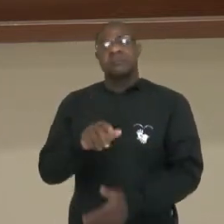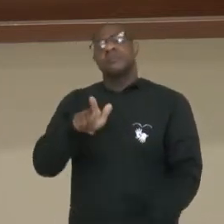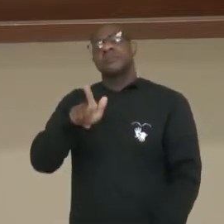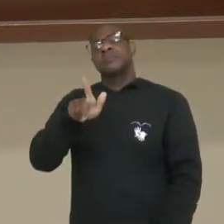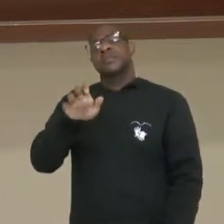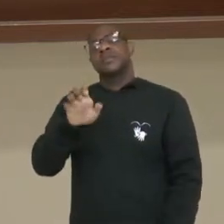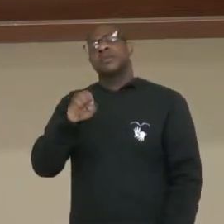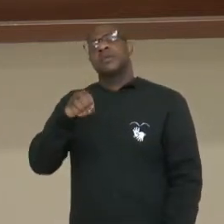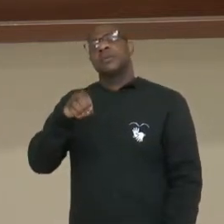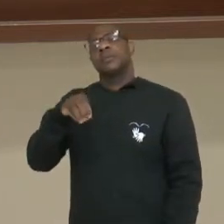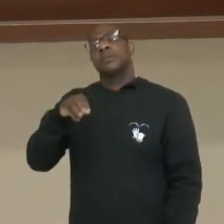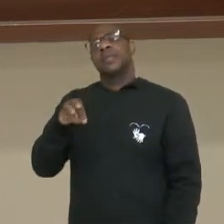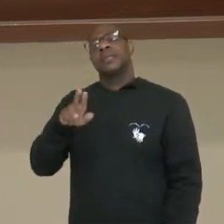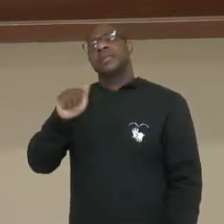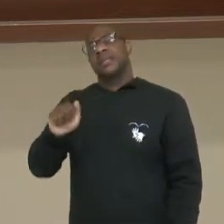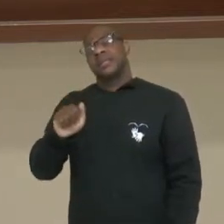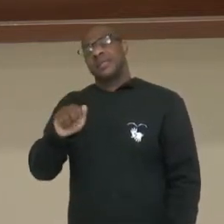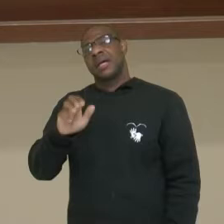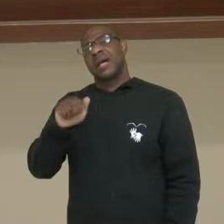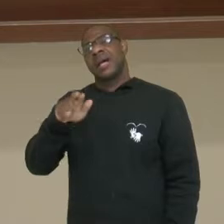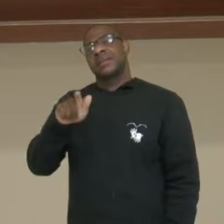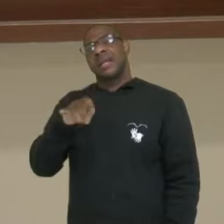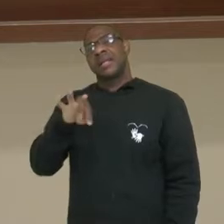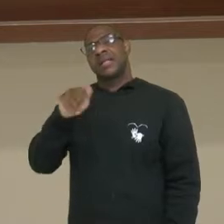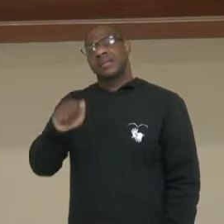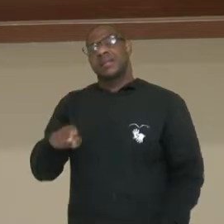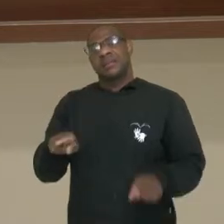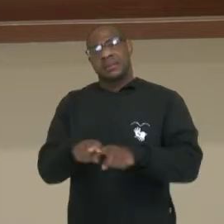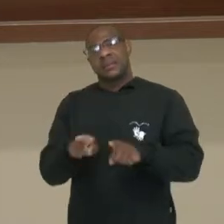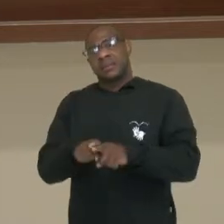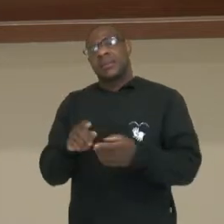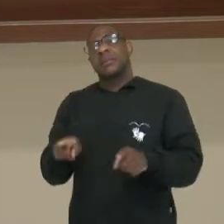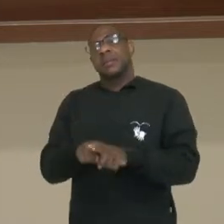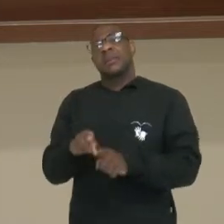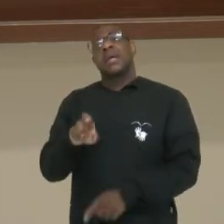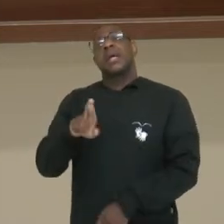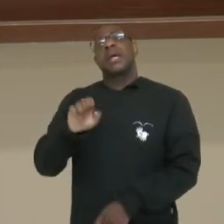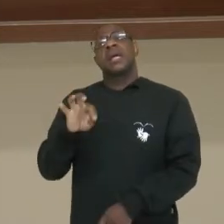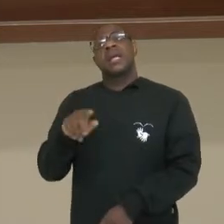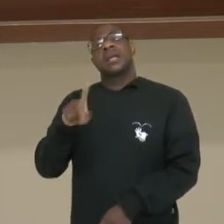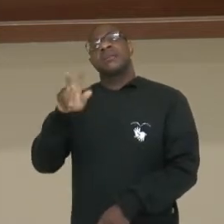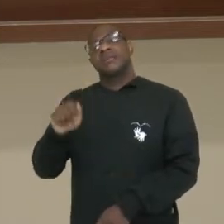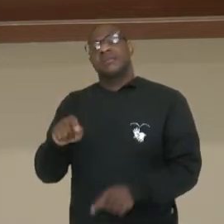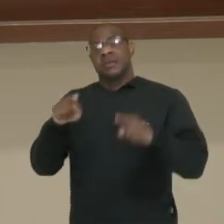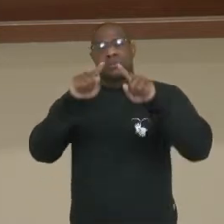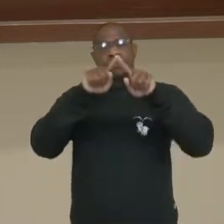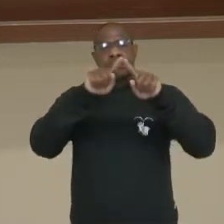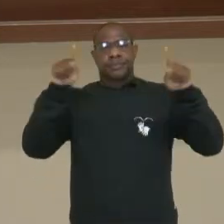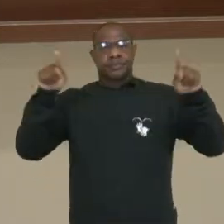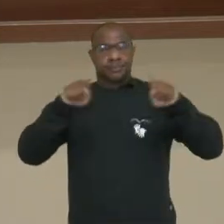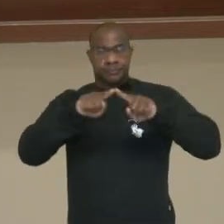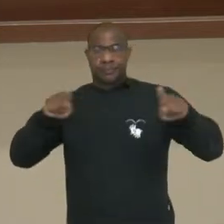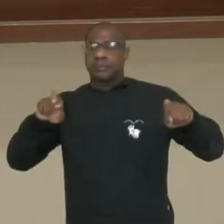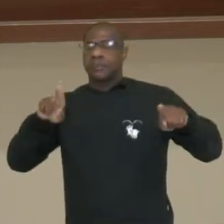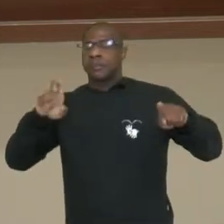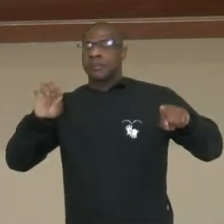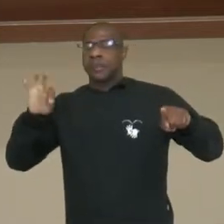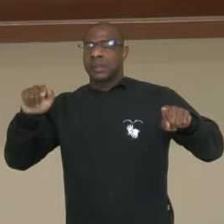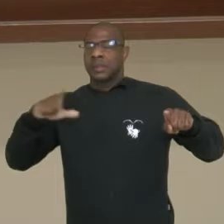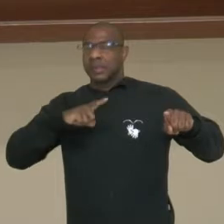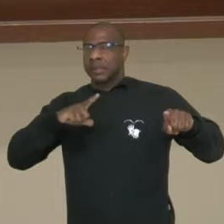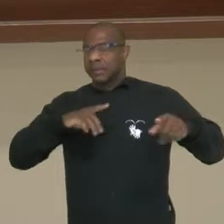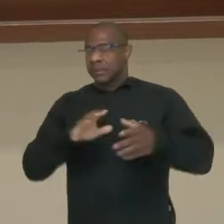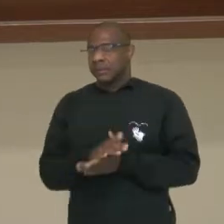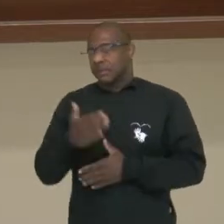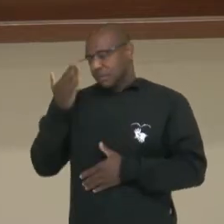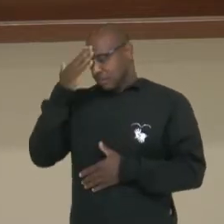analítica, mas especificamente sobre as posições relativas que as retas têm. A gente já sabe, de vídeos anteriores, que a